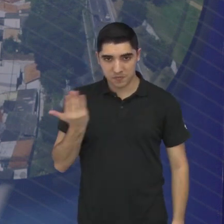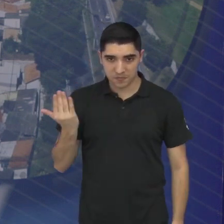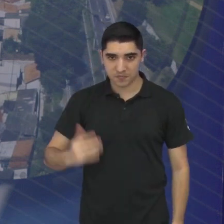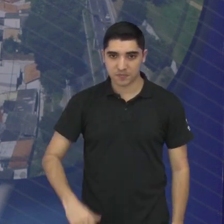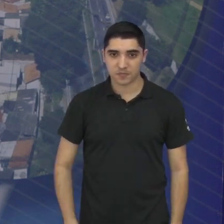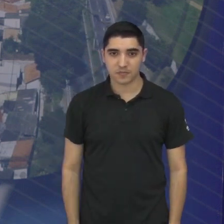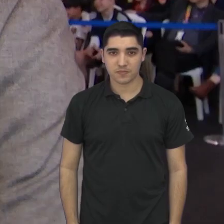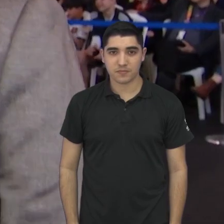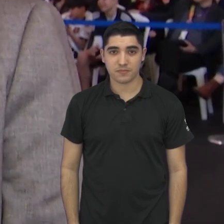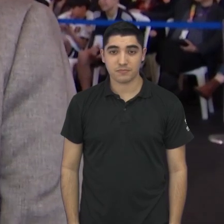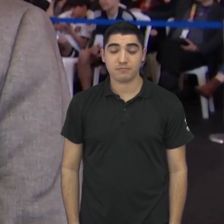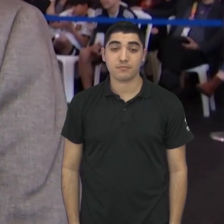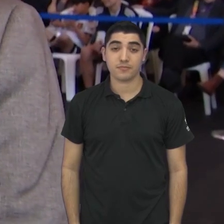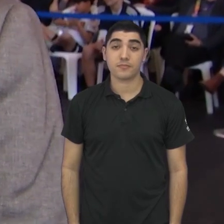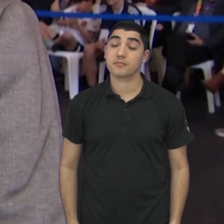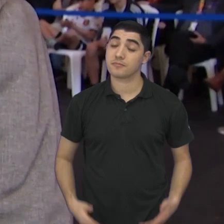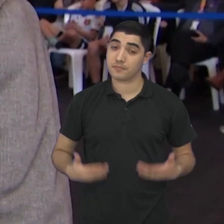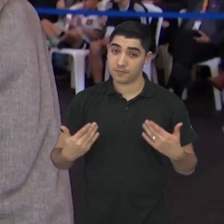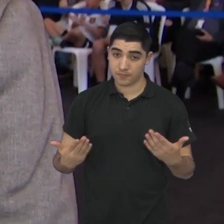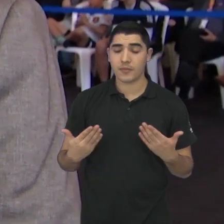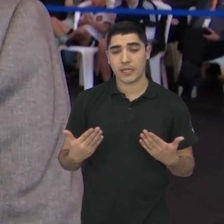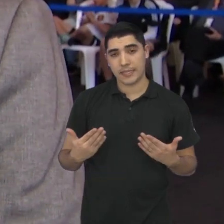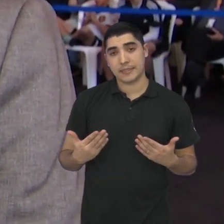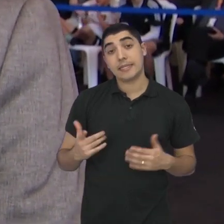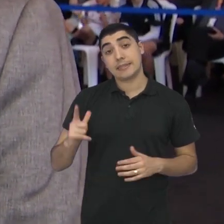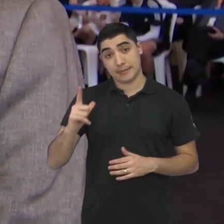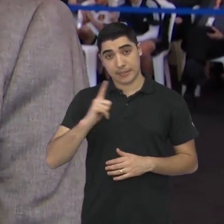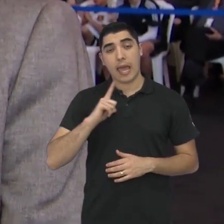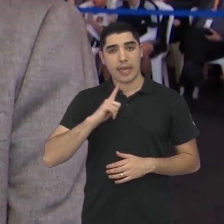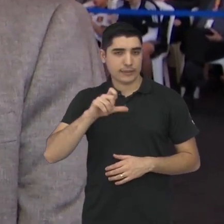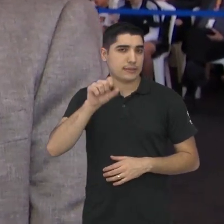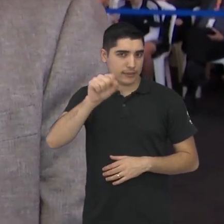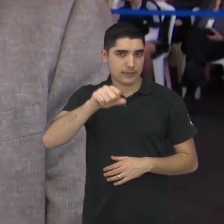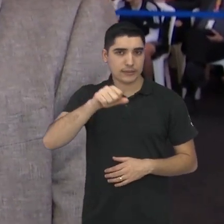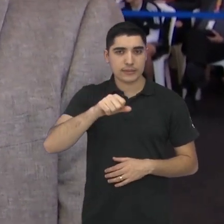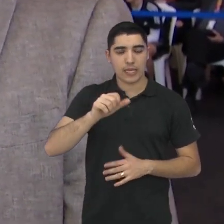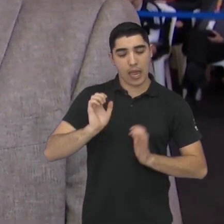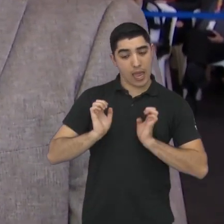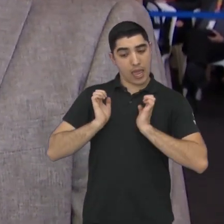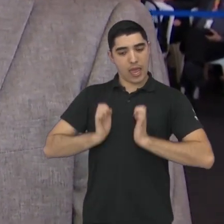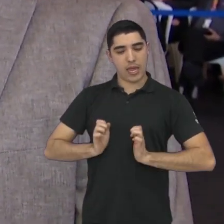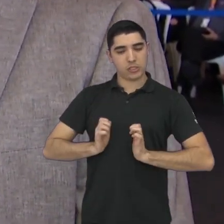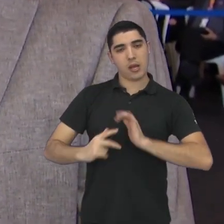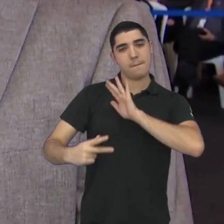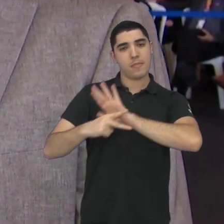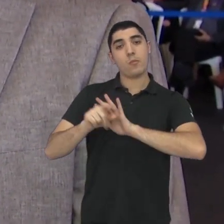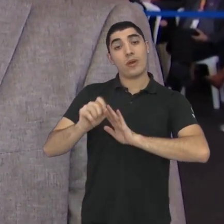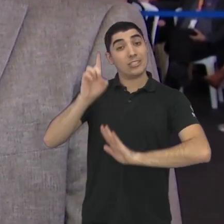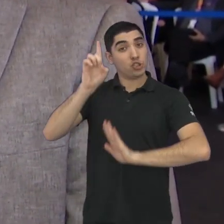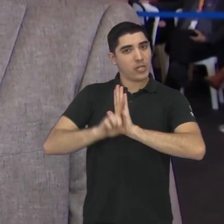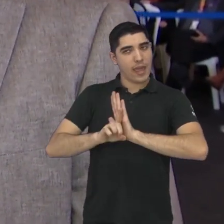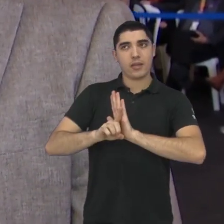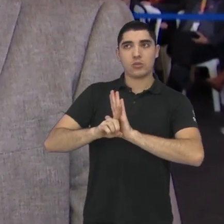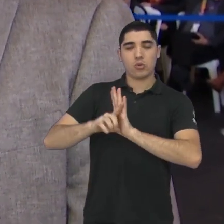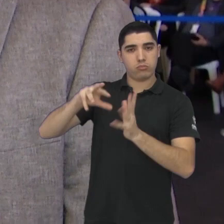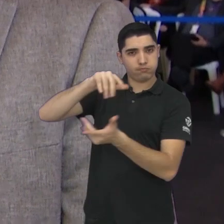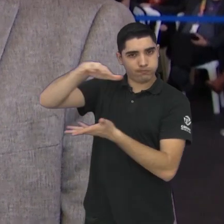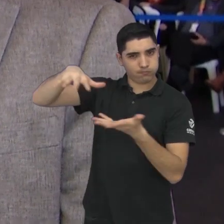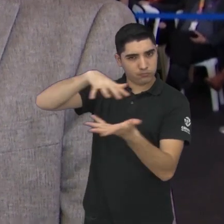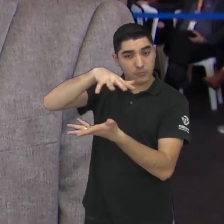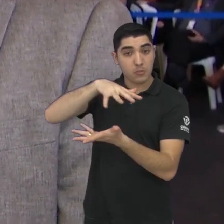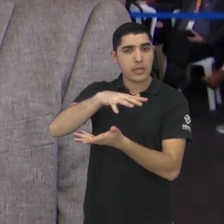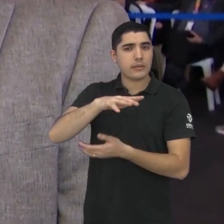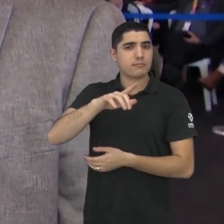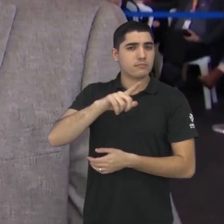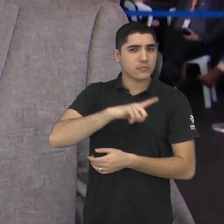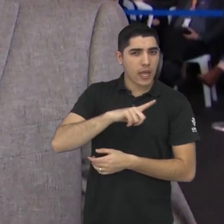só. Existe toda uma questão ética e de direito espacial que ela é sempre avaliada.